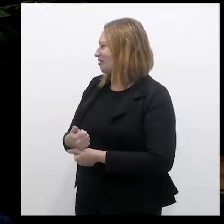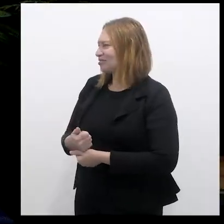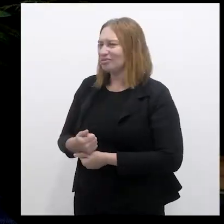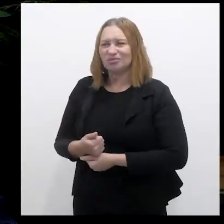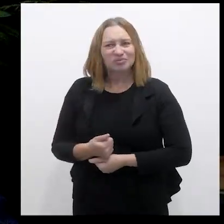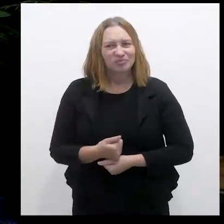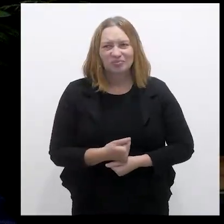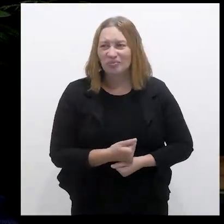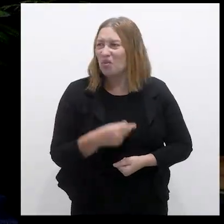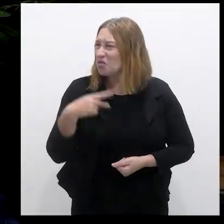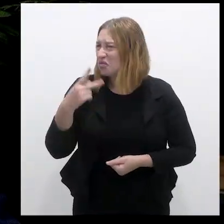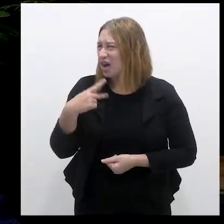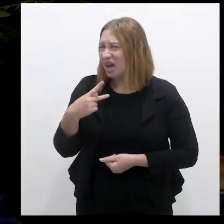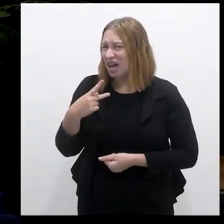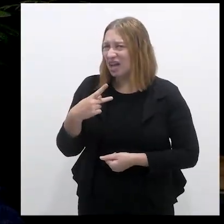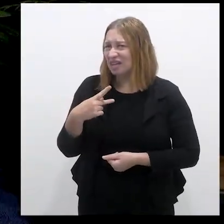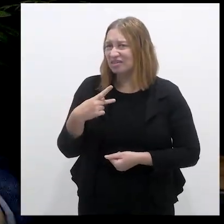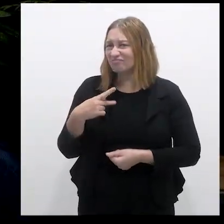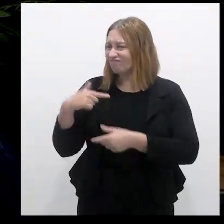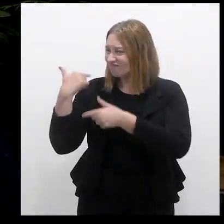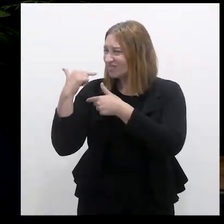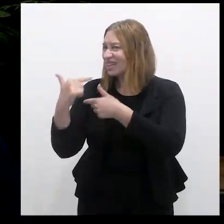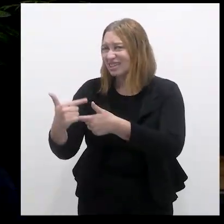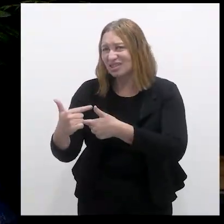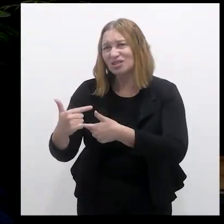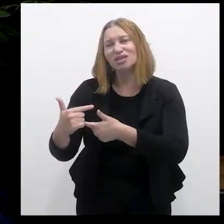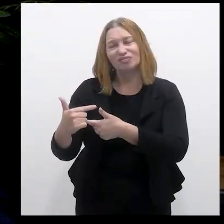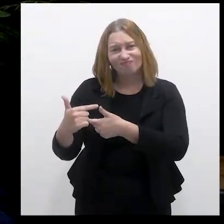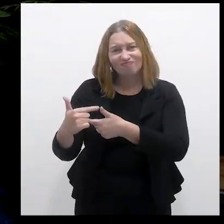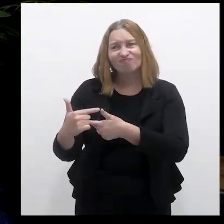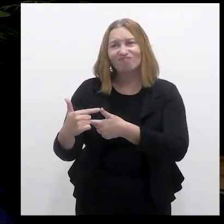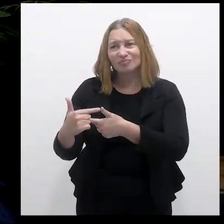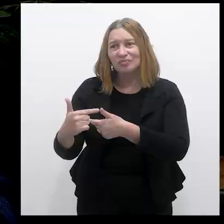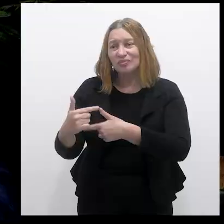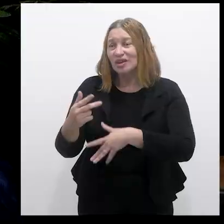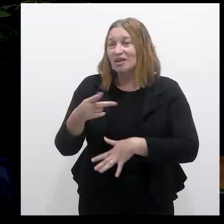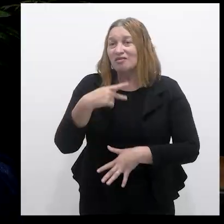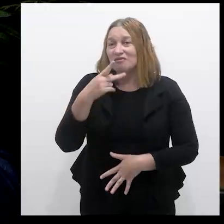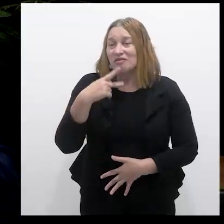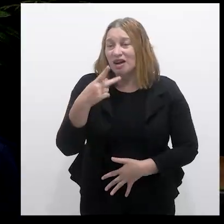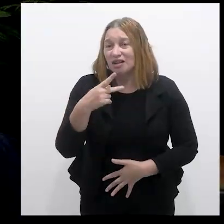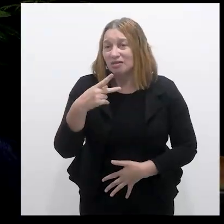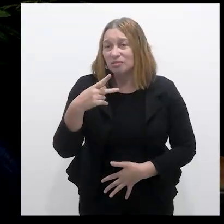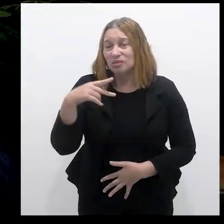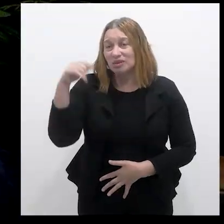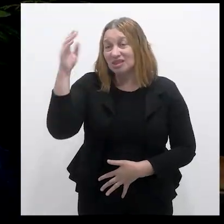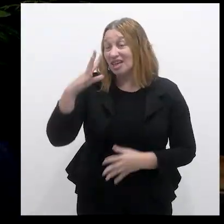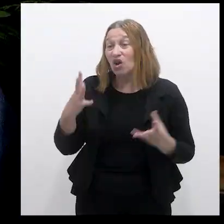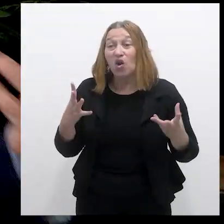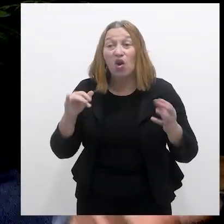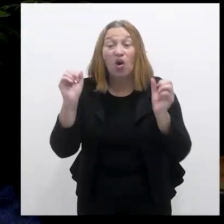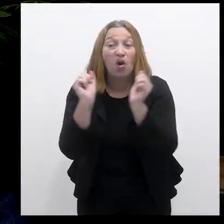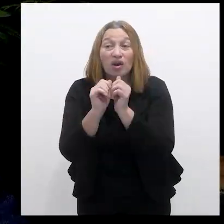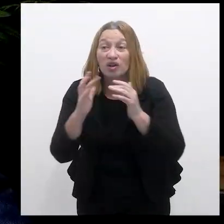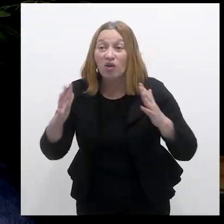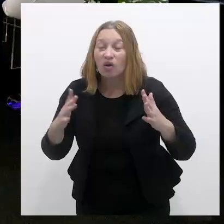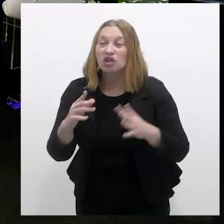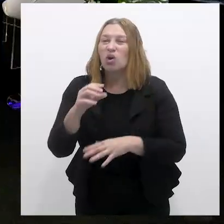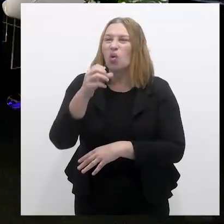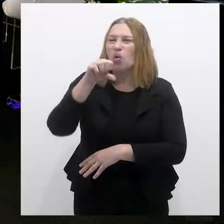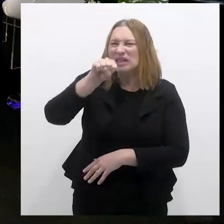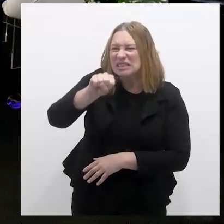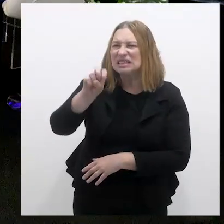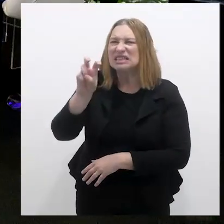muito grande. Eu vou dizer para vocês, é uma orquestra de muita tradição no Brasil. Sim. Né? Dizemos que é gloriosa,